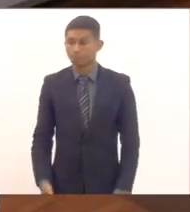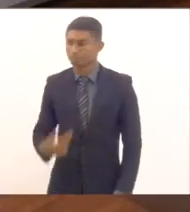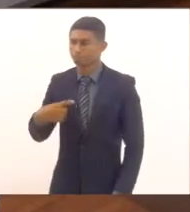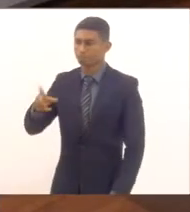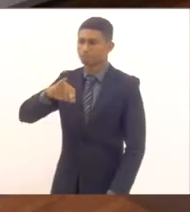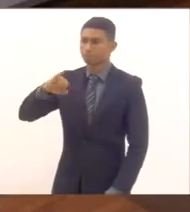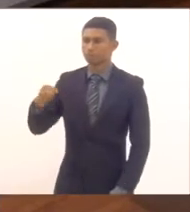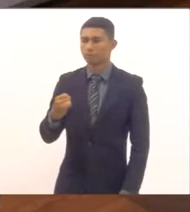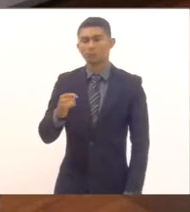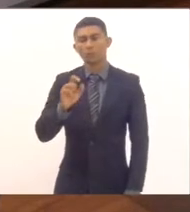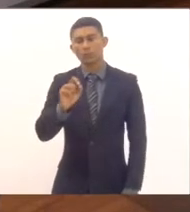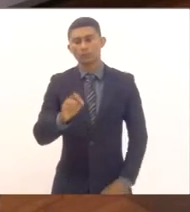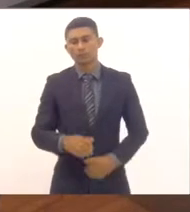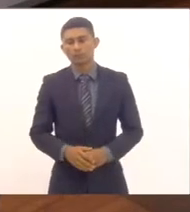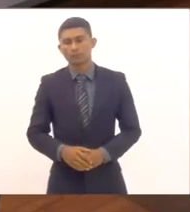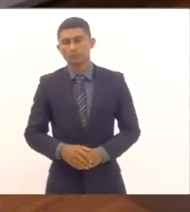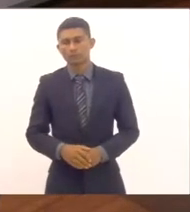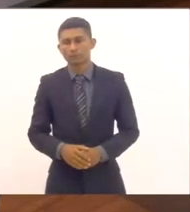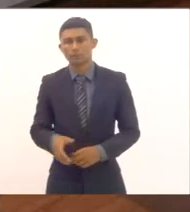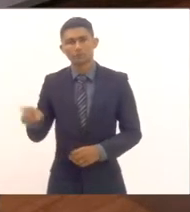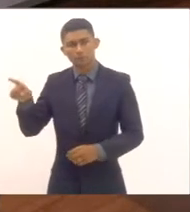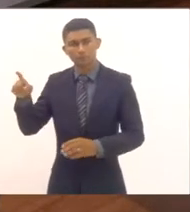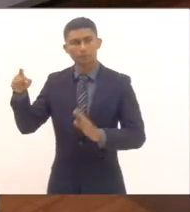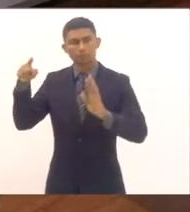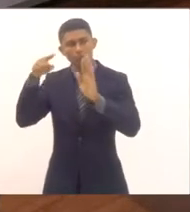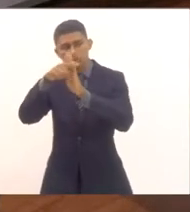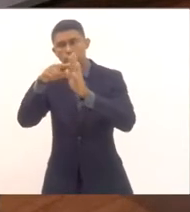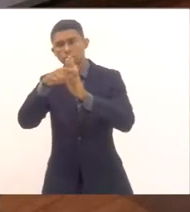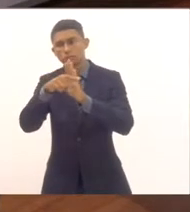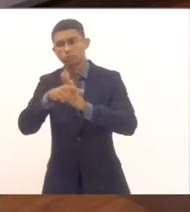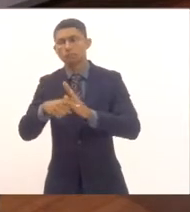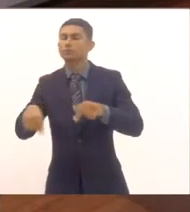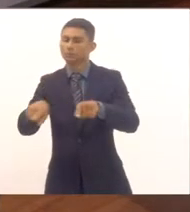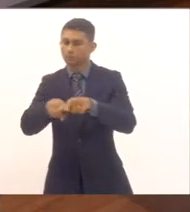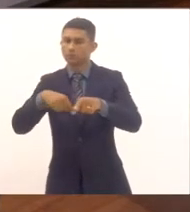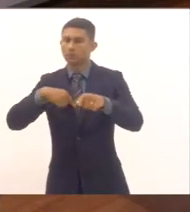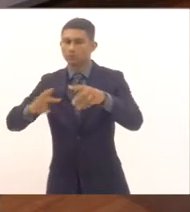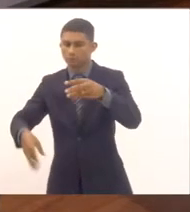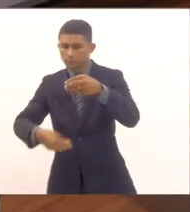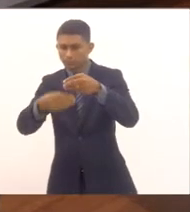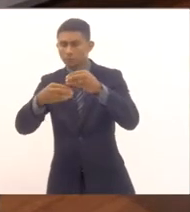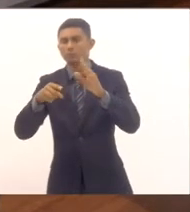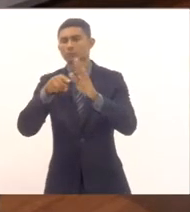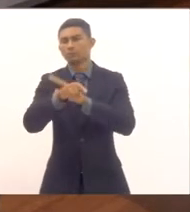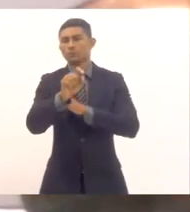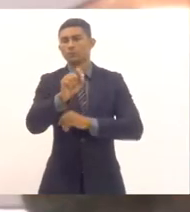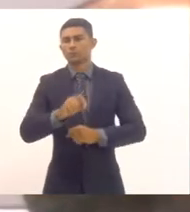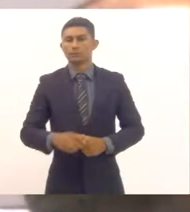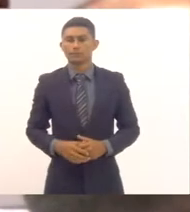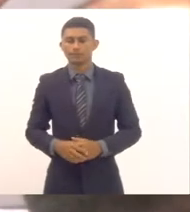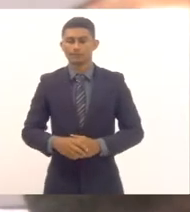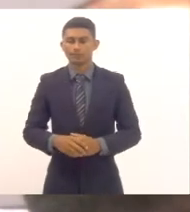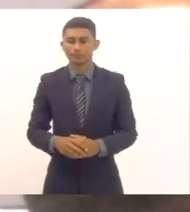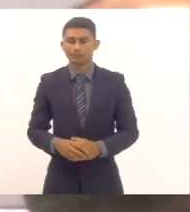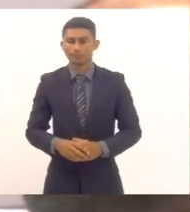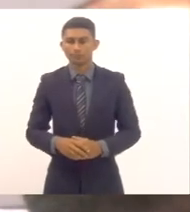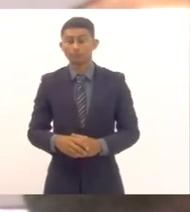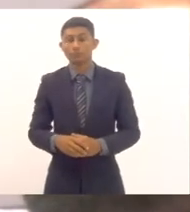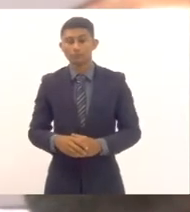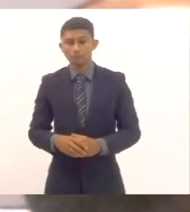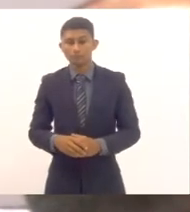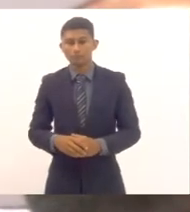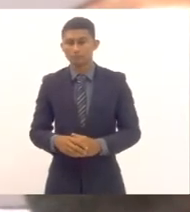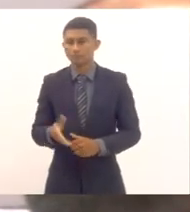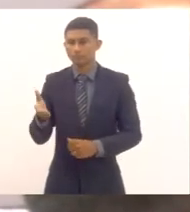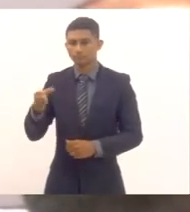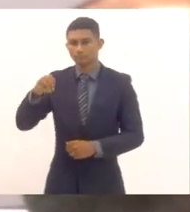aproveitar o porcentaje dando conselho das perguntas algo Coronel André e a deputada Martha